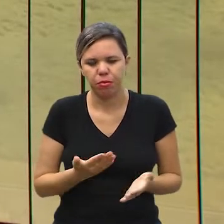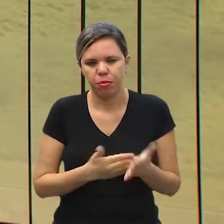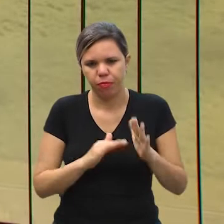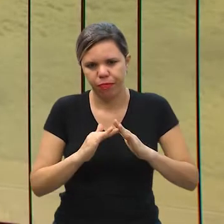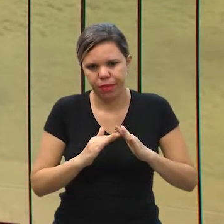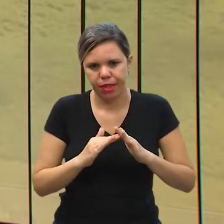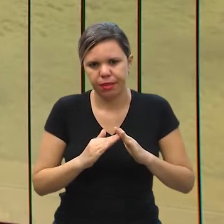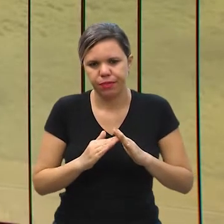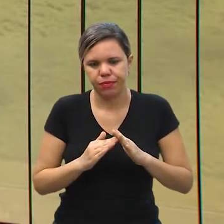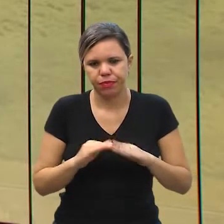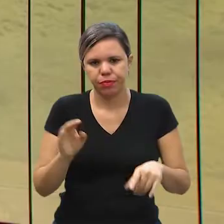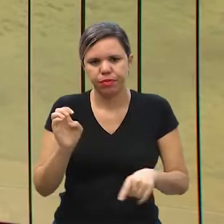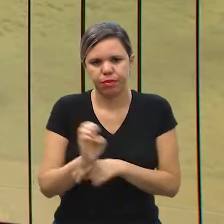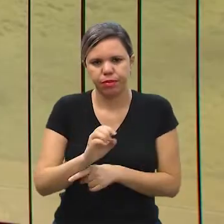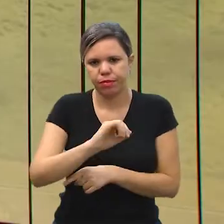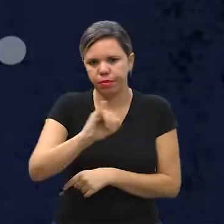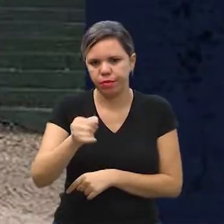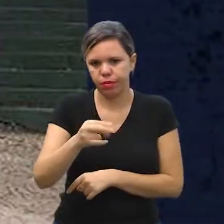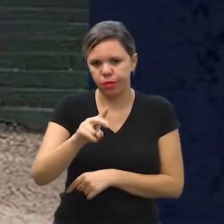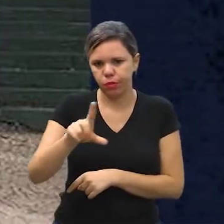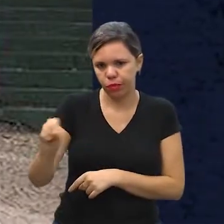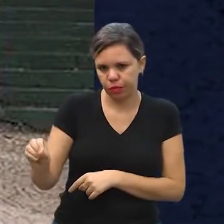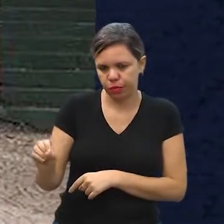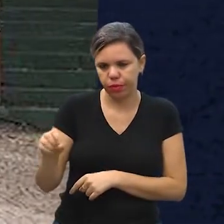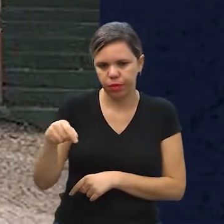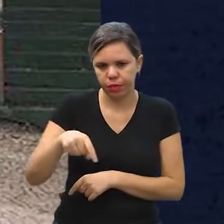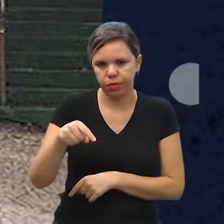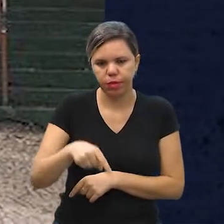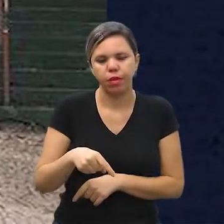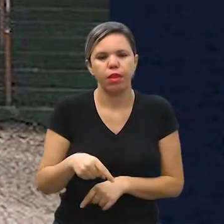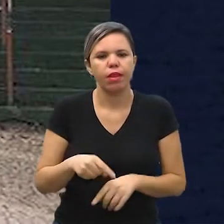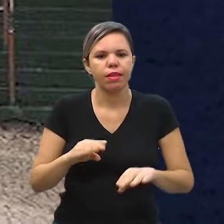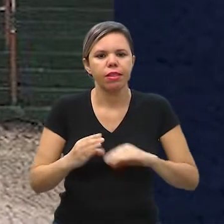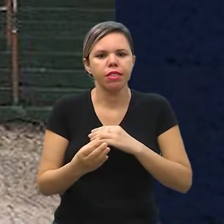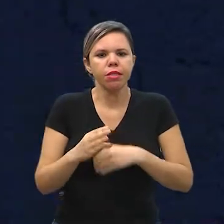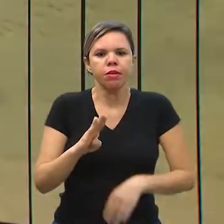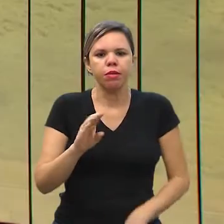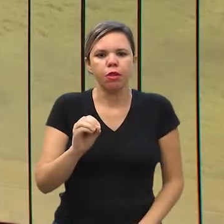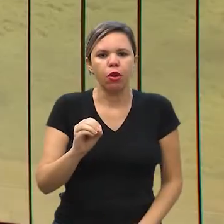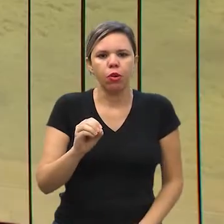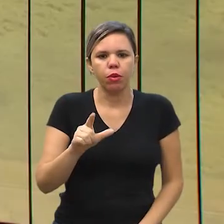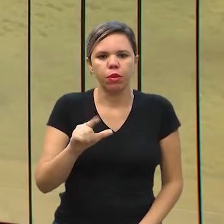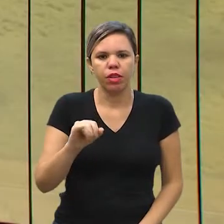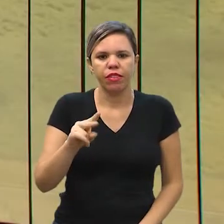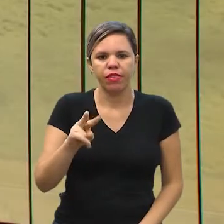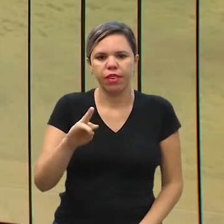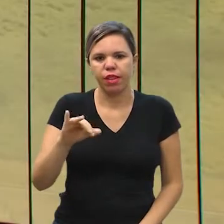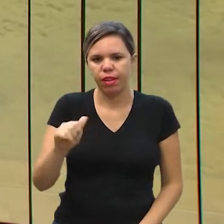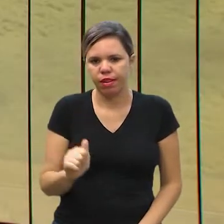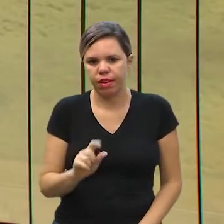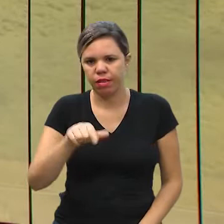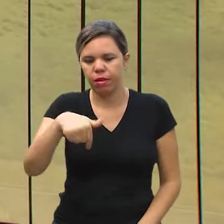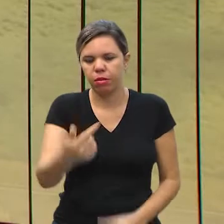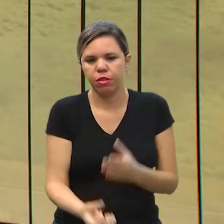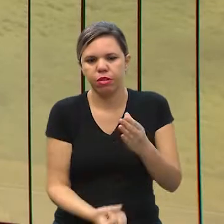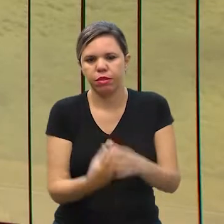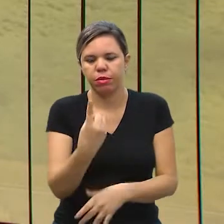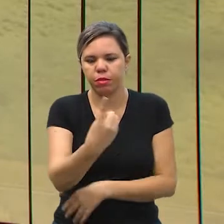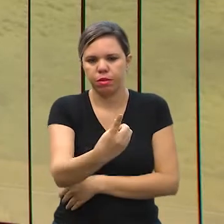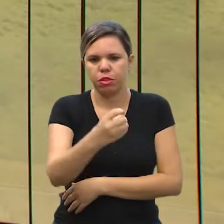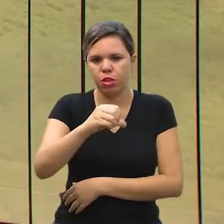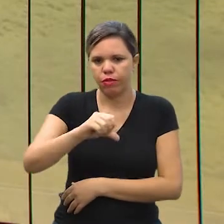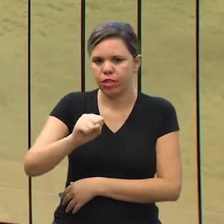colégio na escola estadual Júlio Mesquita que aqui no Jardim das Oliveiras e depois Quando inaugurou